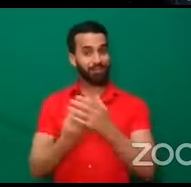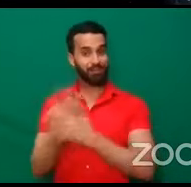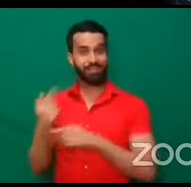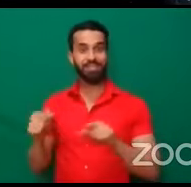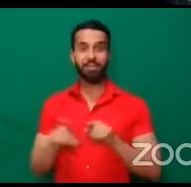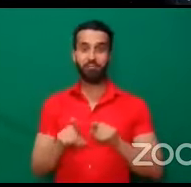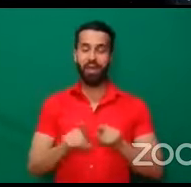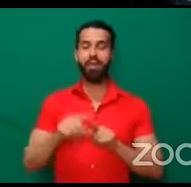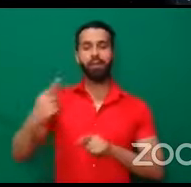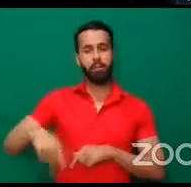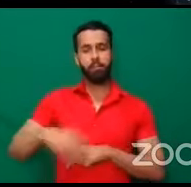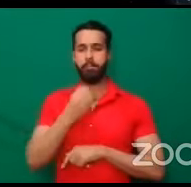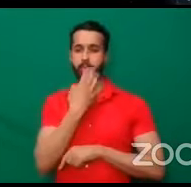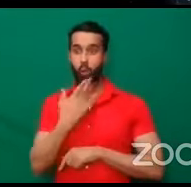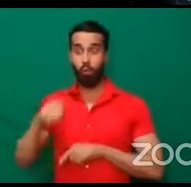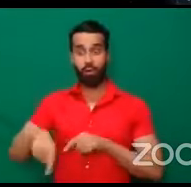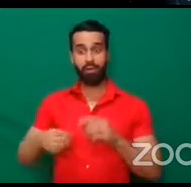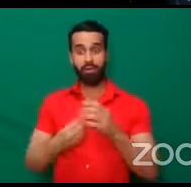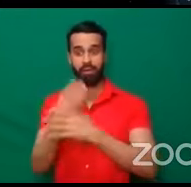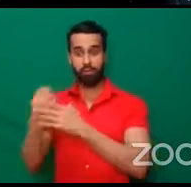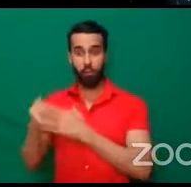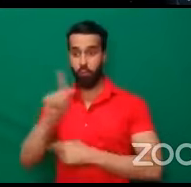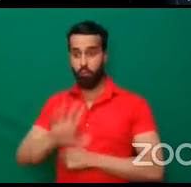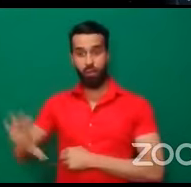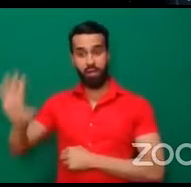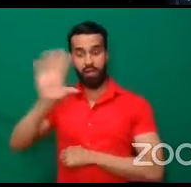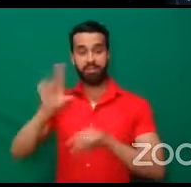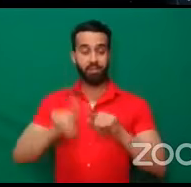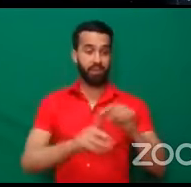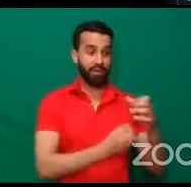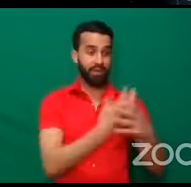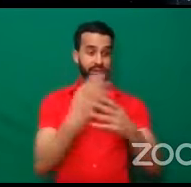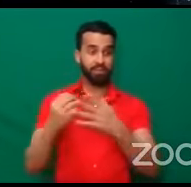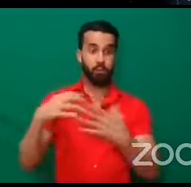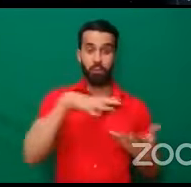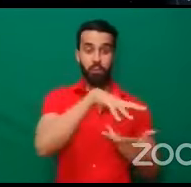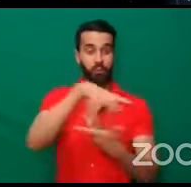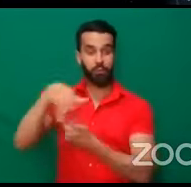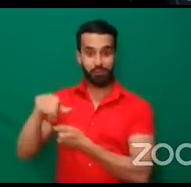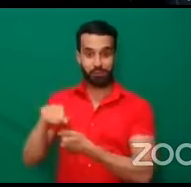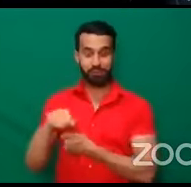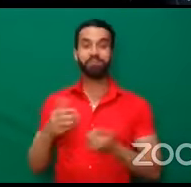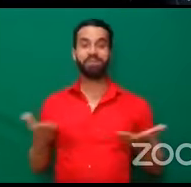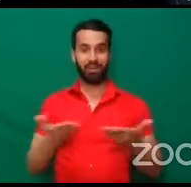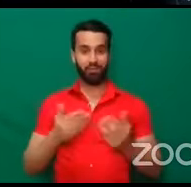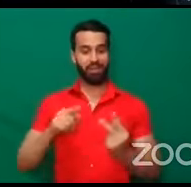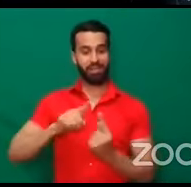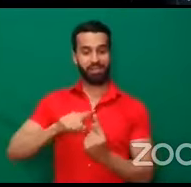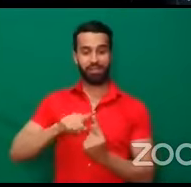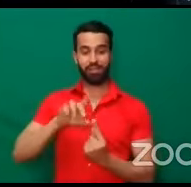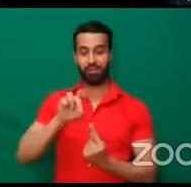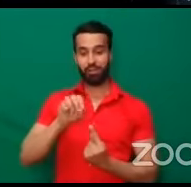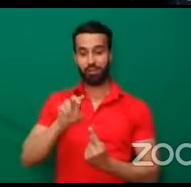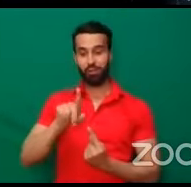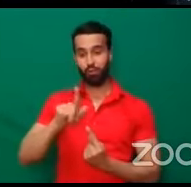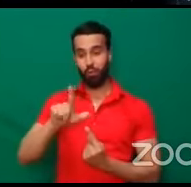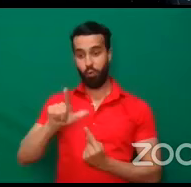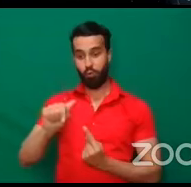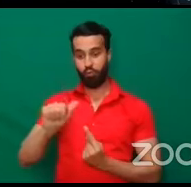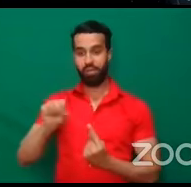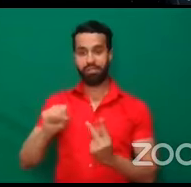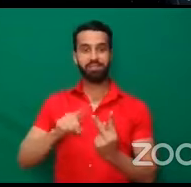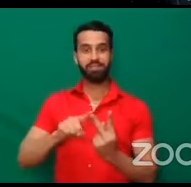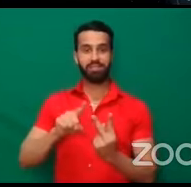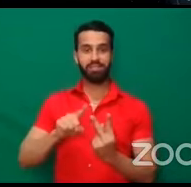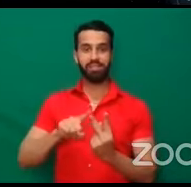Goiás quanto do mundo. Então, eu queria agora que o Douglas e a Tuane se apresentassem, falassem o nome dos filmes,